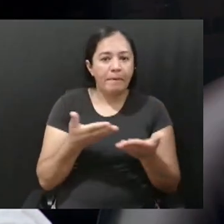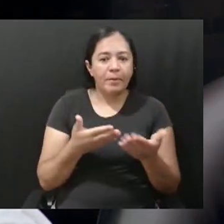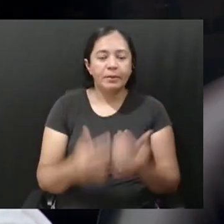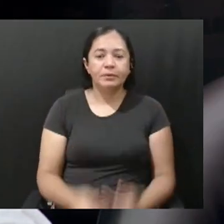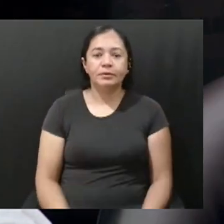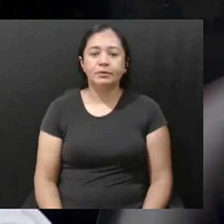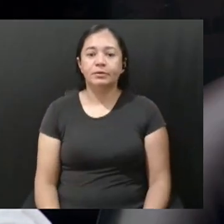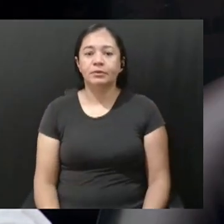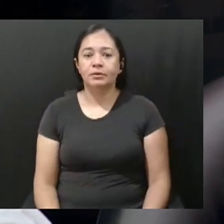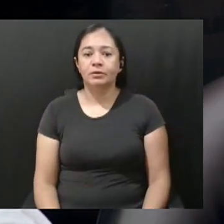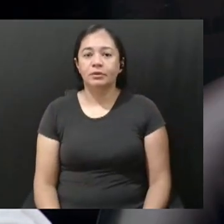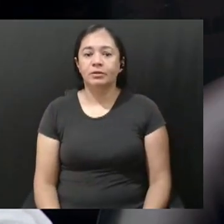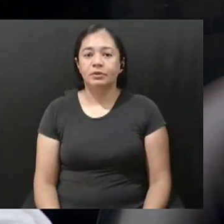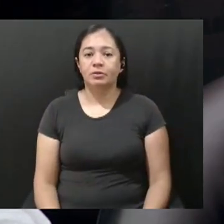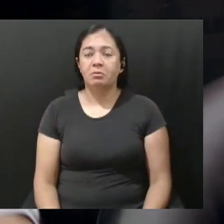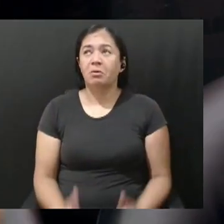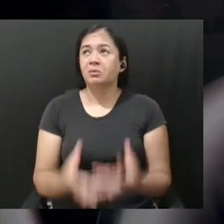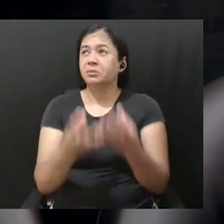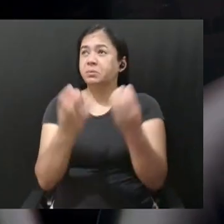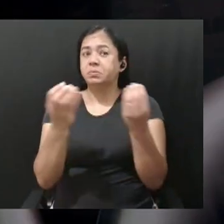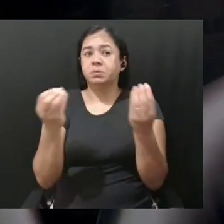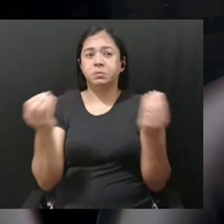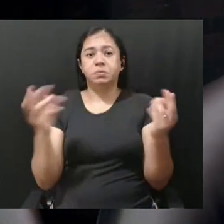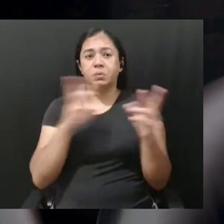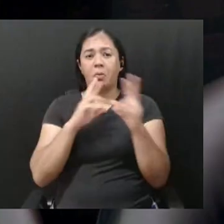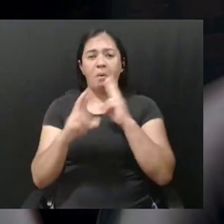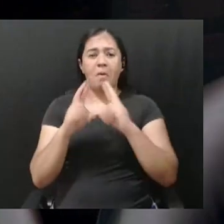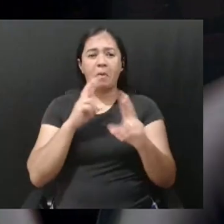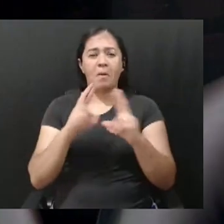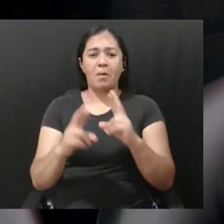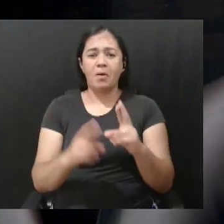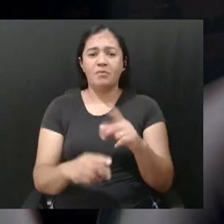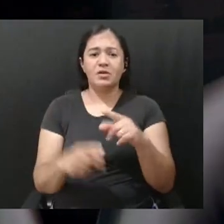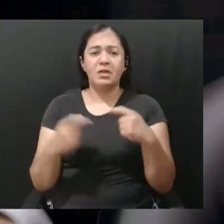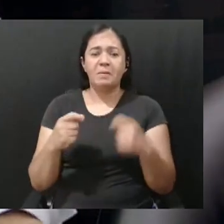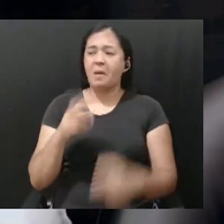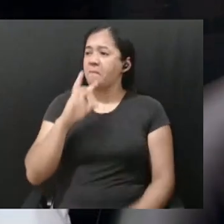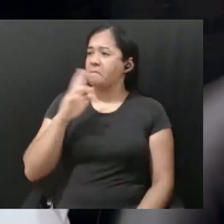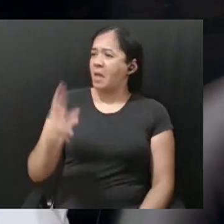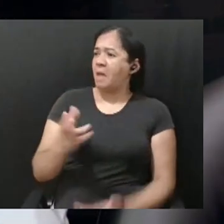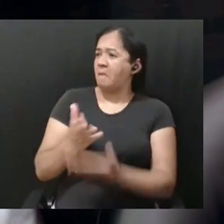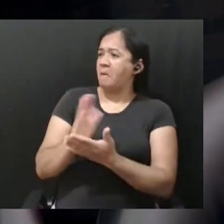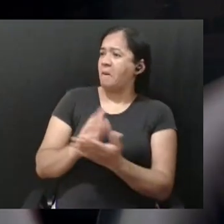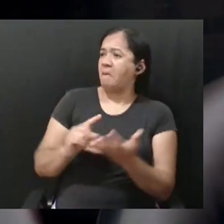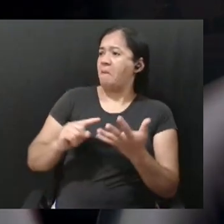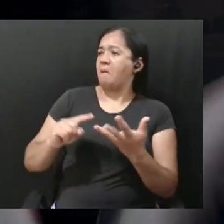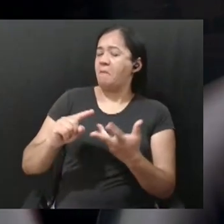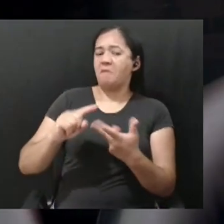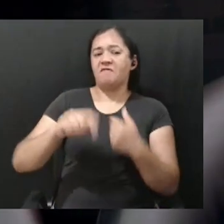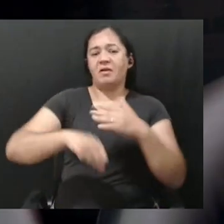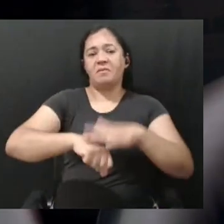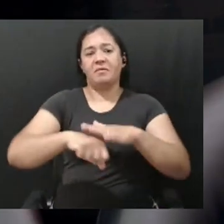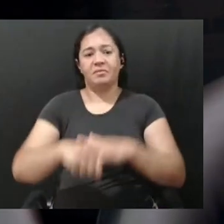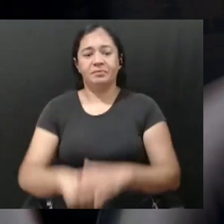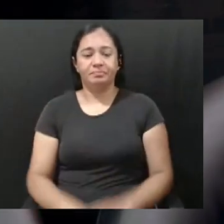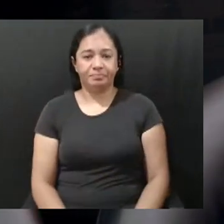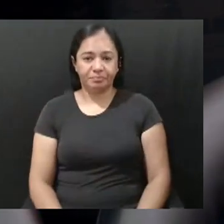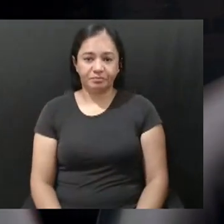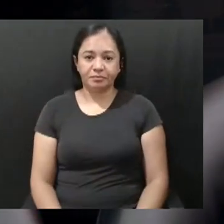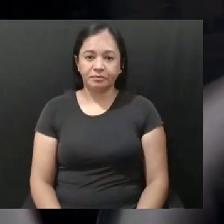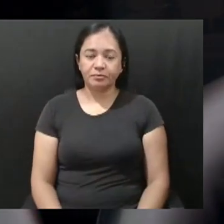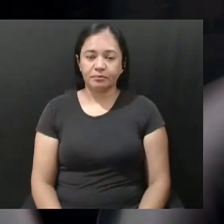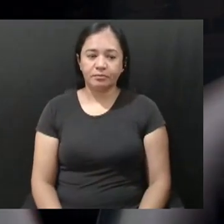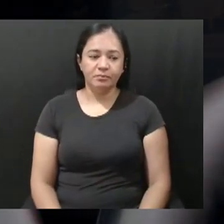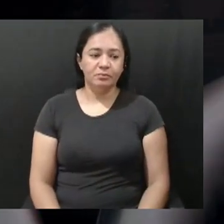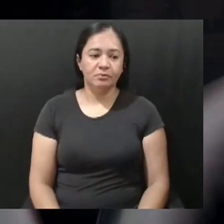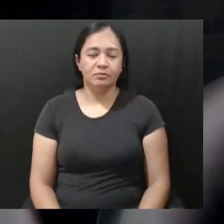monte de resposta TikTok, Instagram, tipo assim, não, você tem que devolver o desconforto, Aham, você tem que fazer verdade. isso, você tem que É. fazer aquilo, assim, é, será que isso funciona para